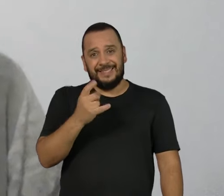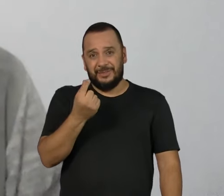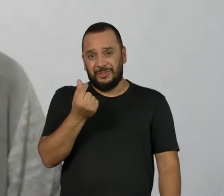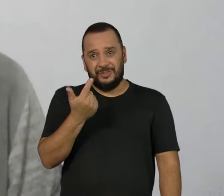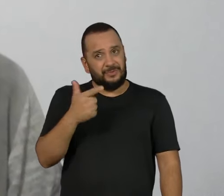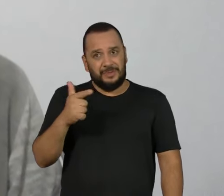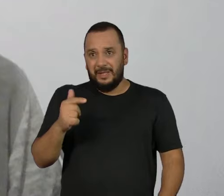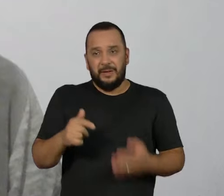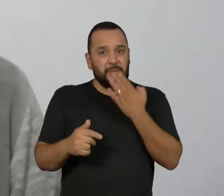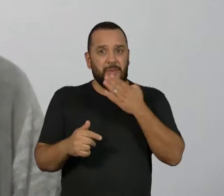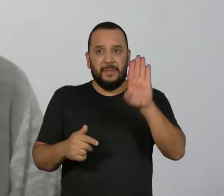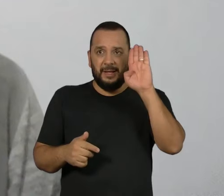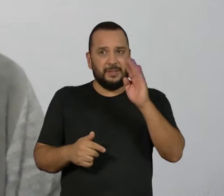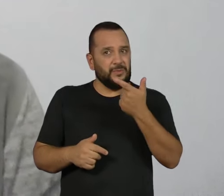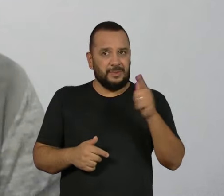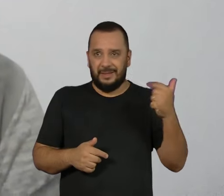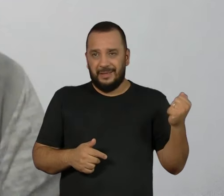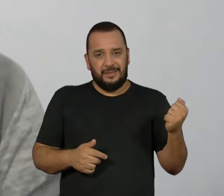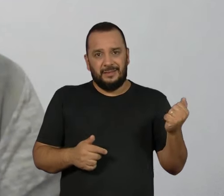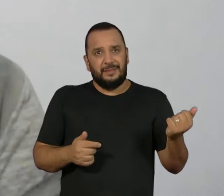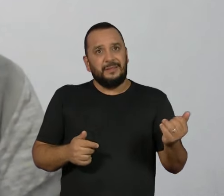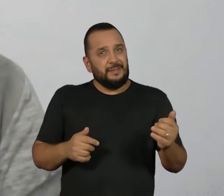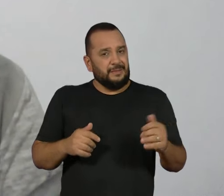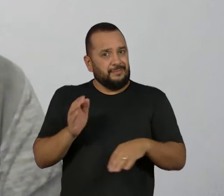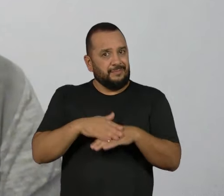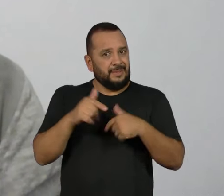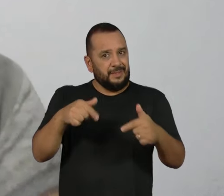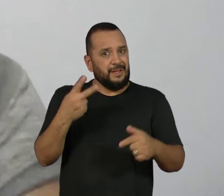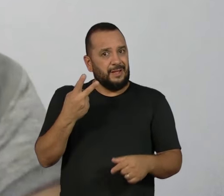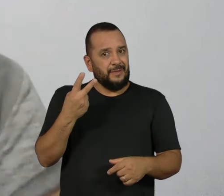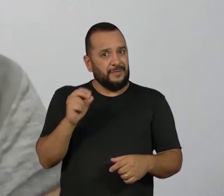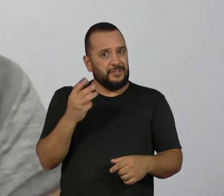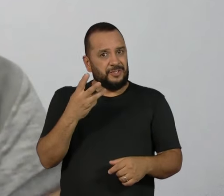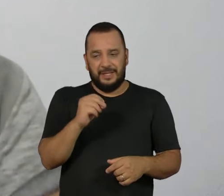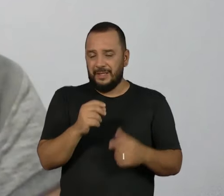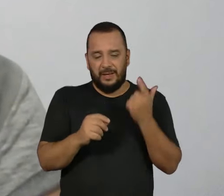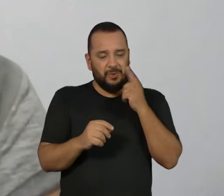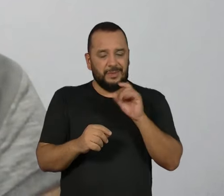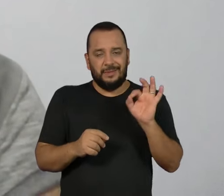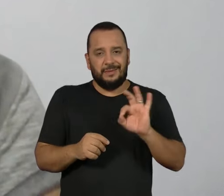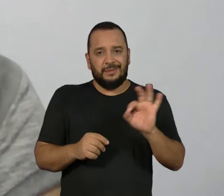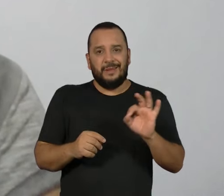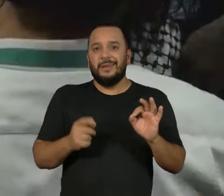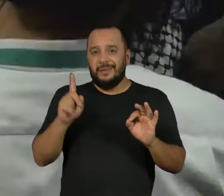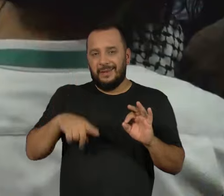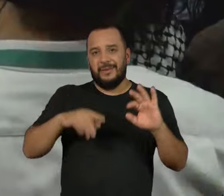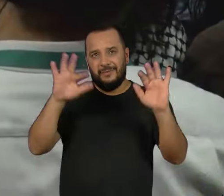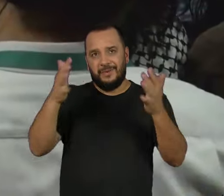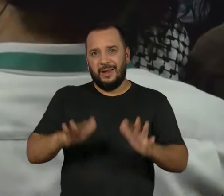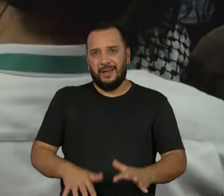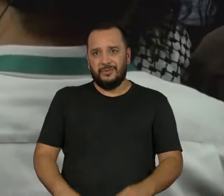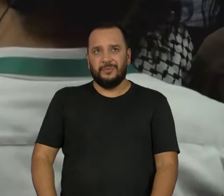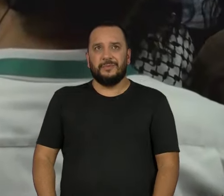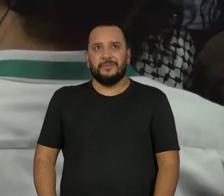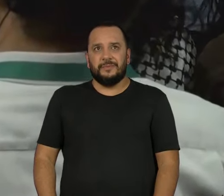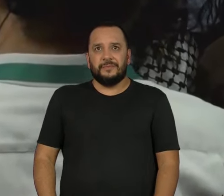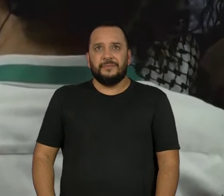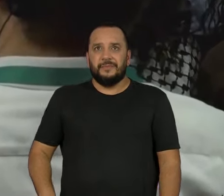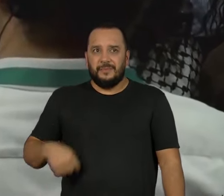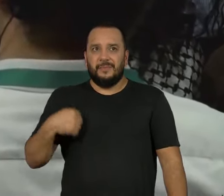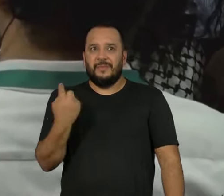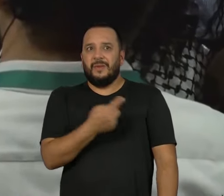houver promessas significativas, fazer isso até 2030 não vai acontecer, e 2030 poderá se tornar um fracasso. E que a gente